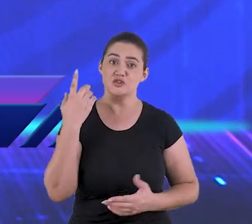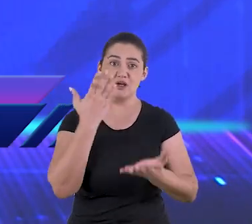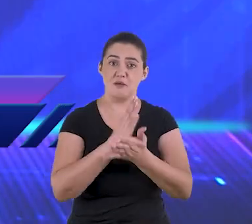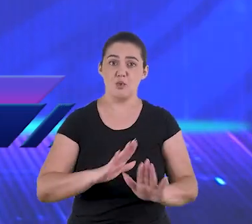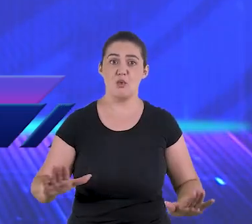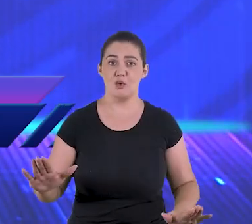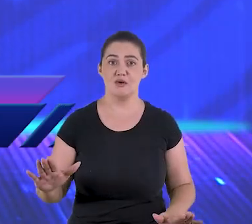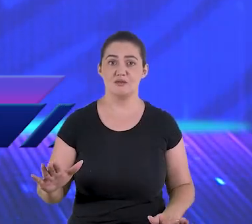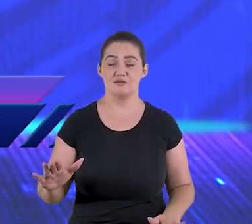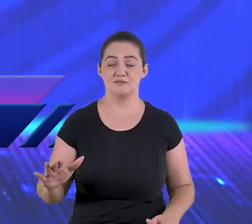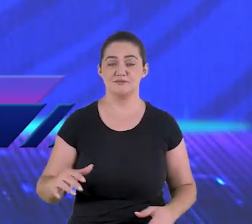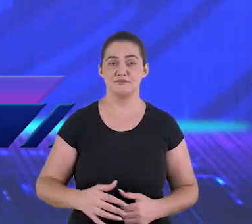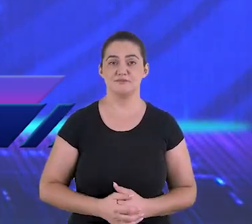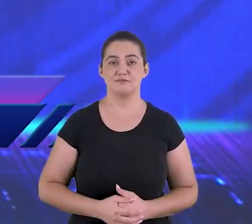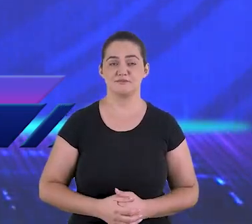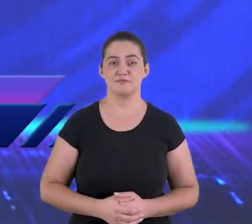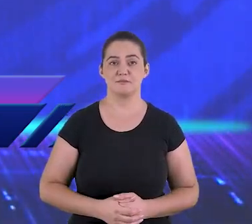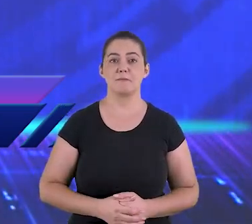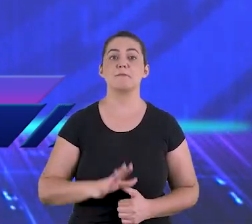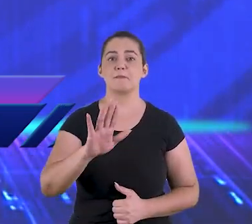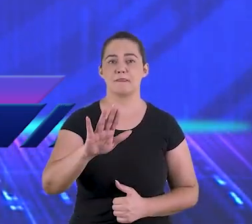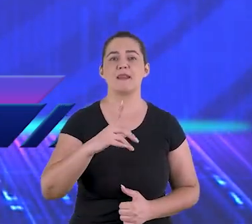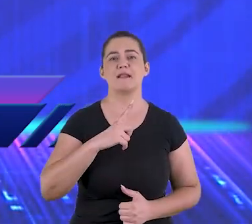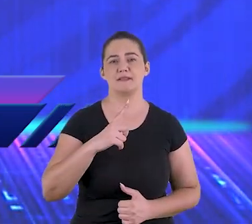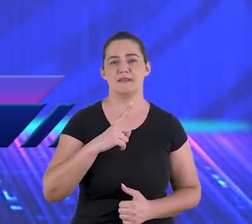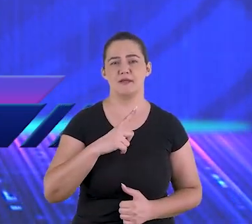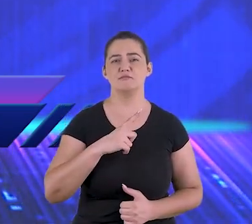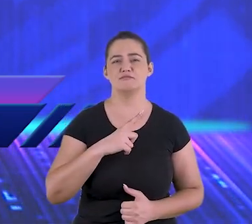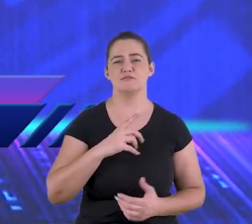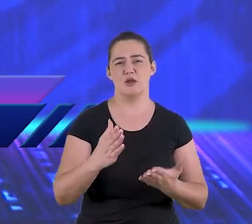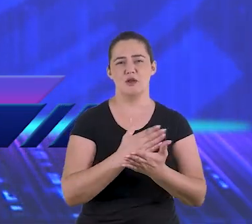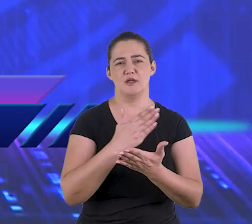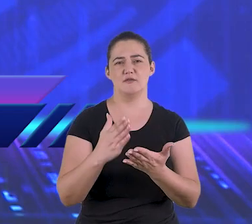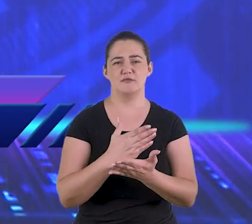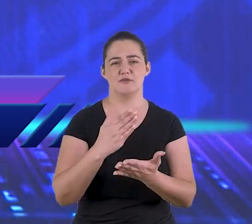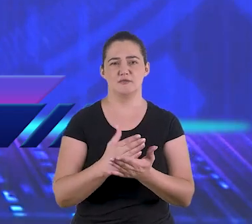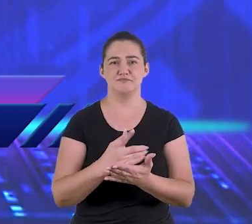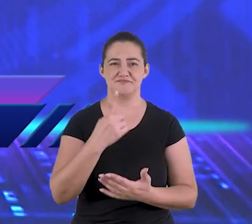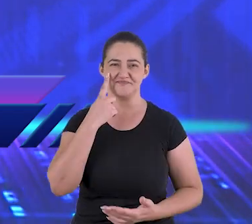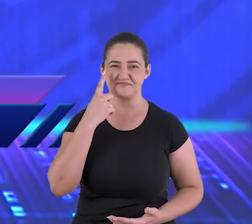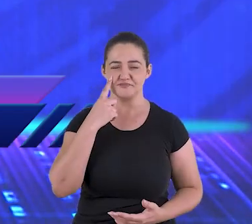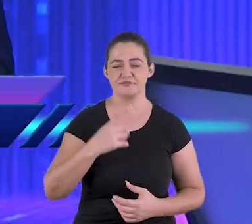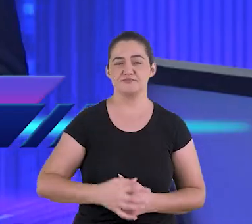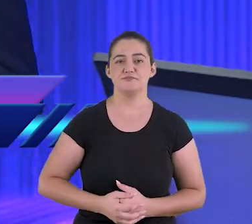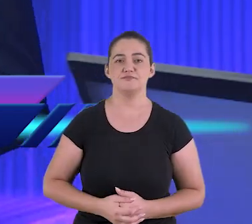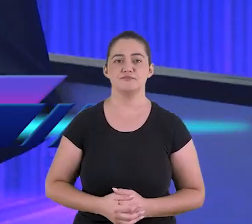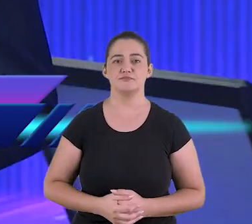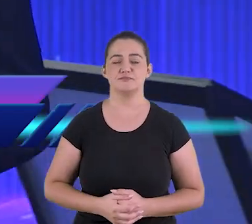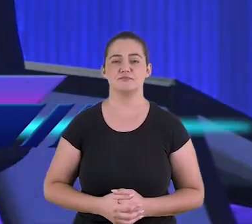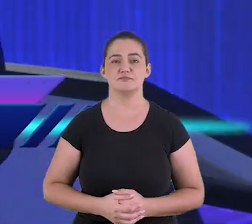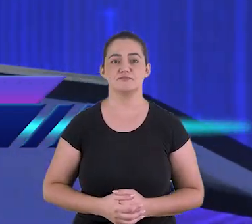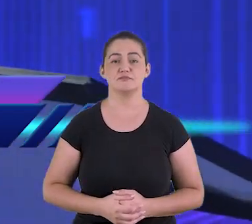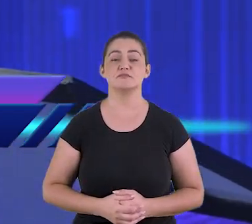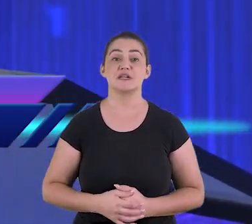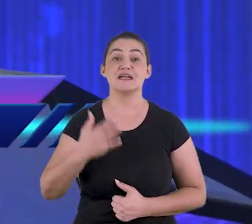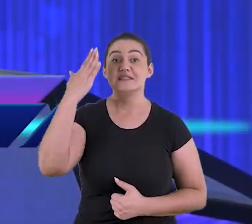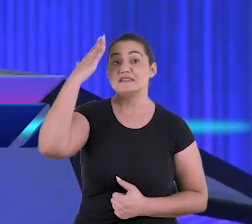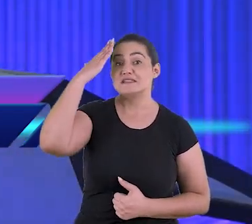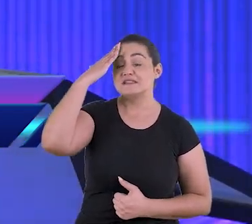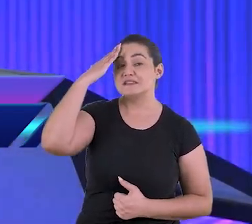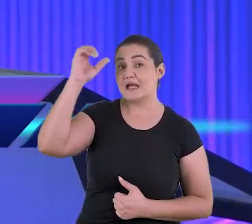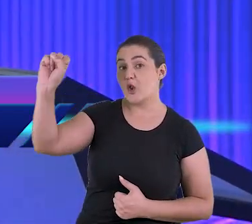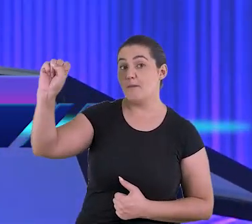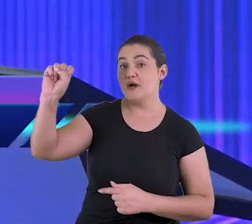para ressuscitar, e aí sim a morte será vencida. Em Eclesiastes, capítulo